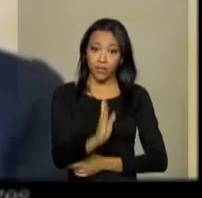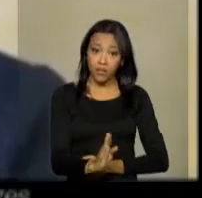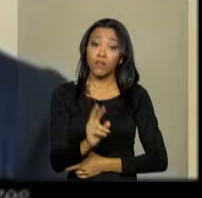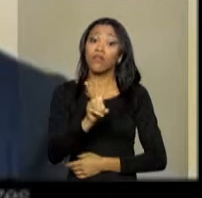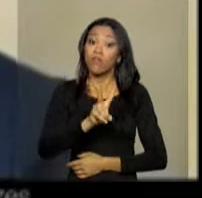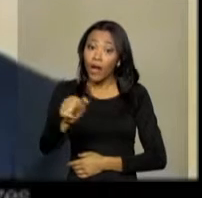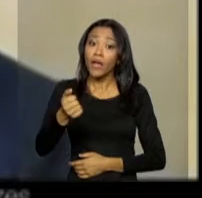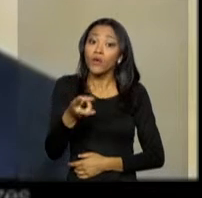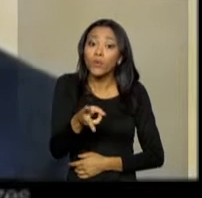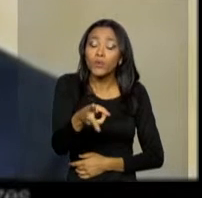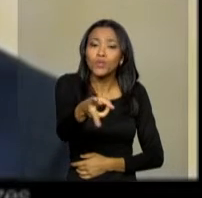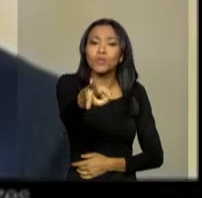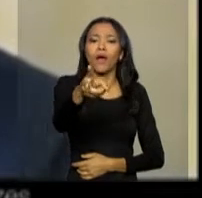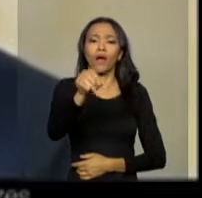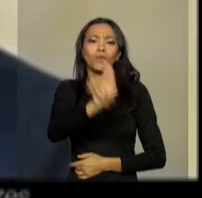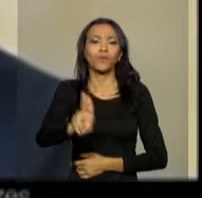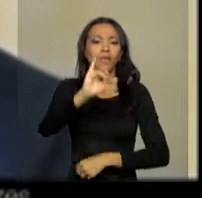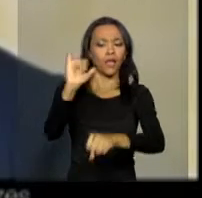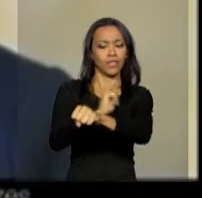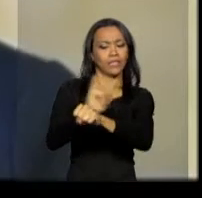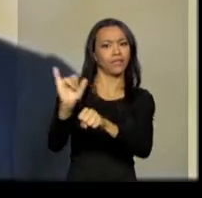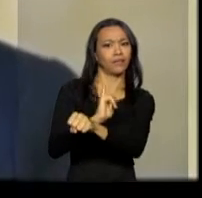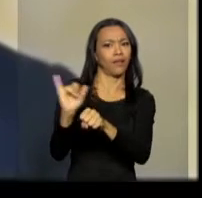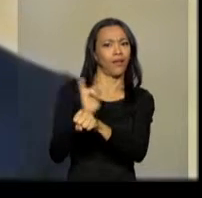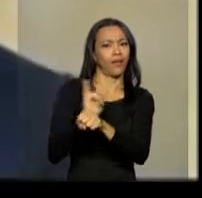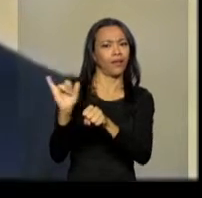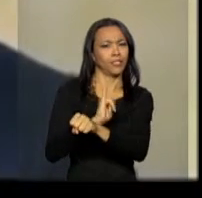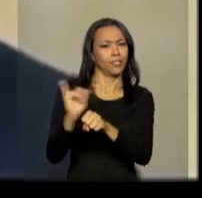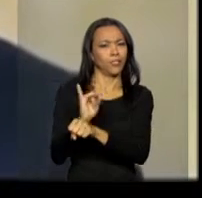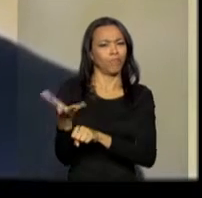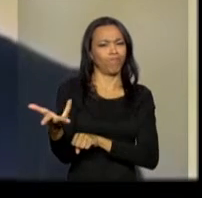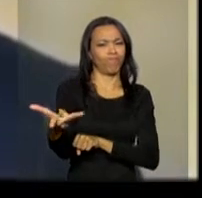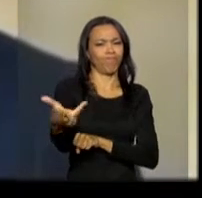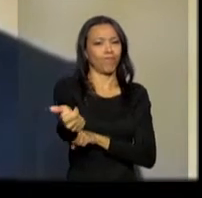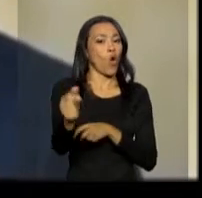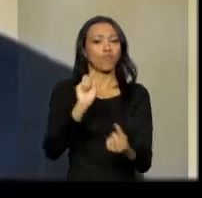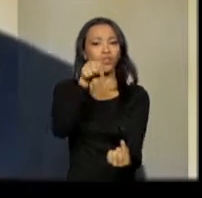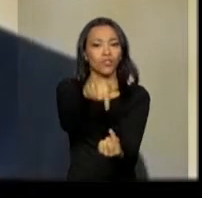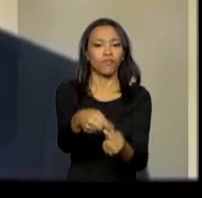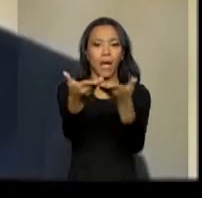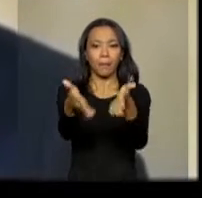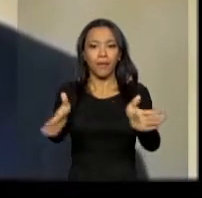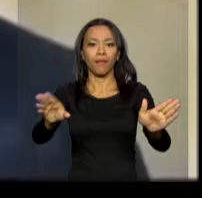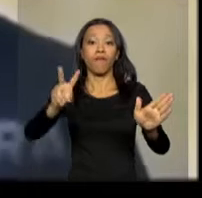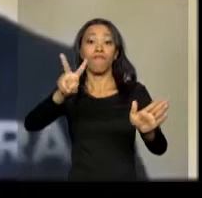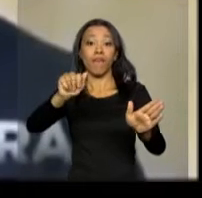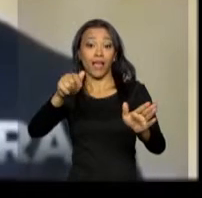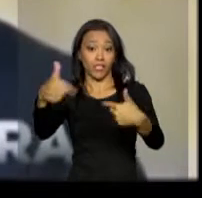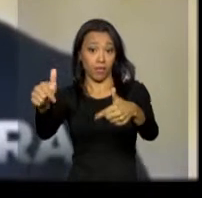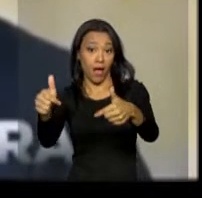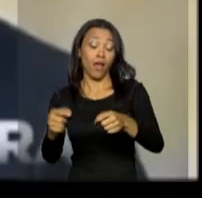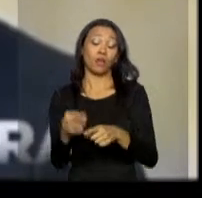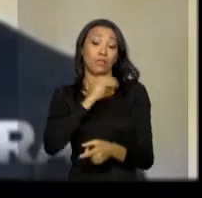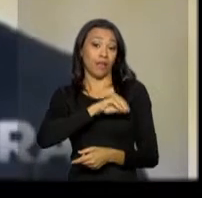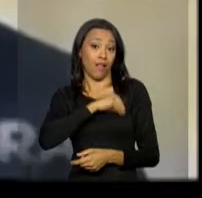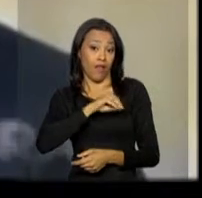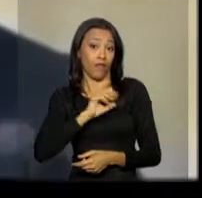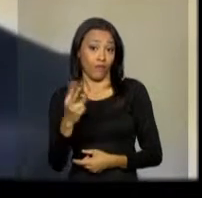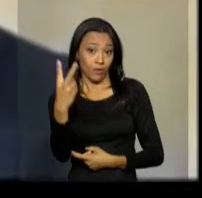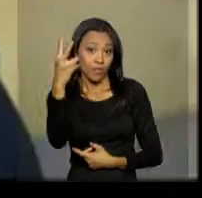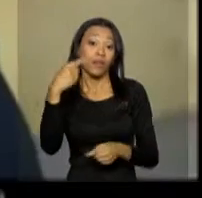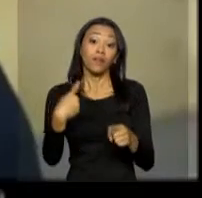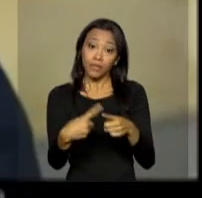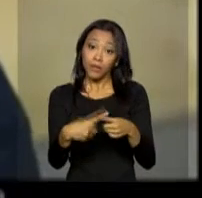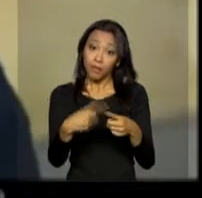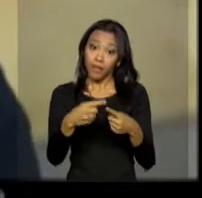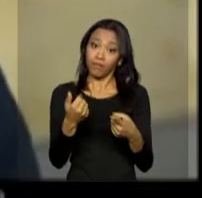vai continuar usando instrumentos eficazes para ampliar o emprego, o salário e o poder de compra do